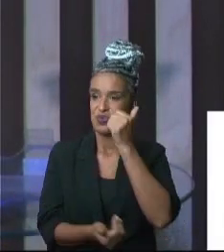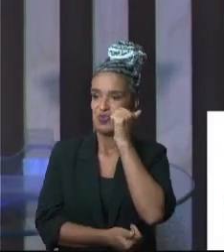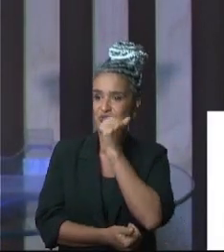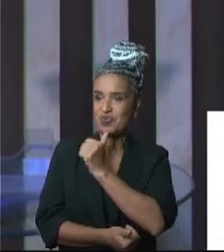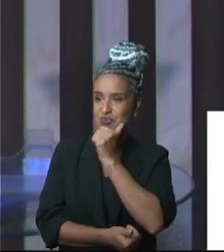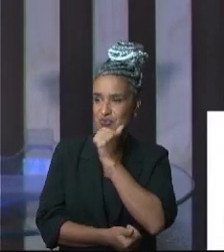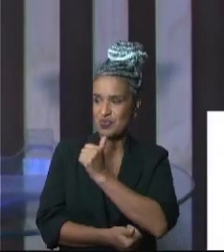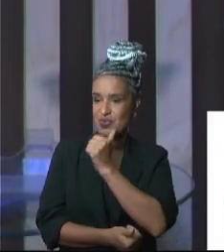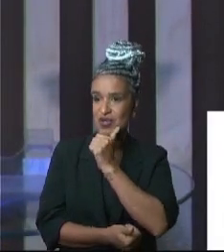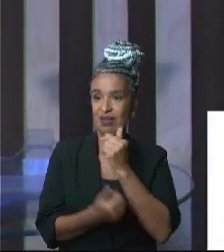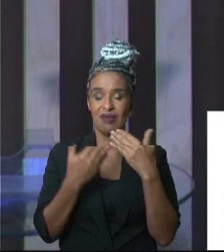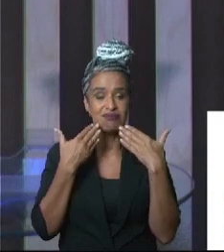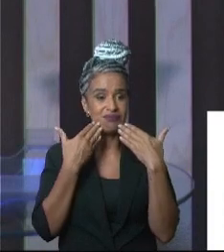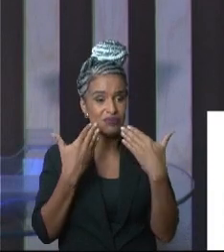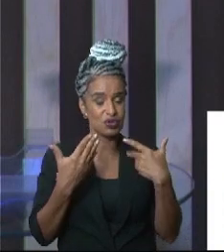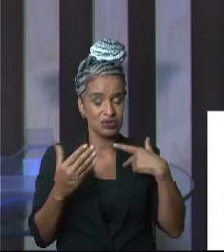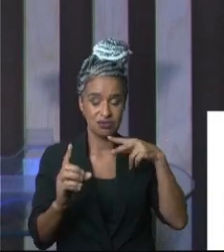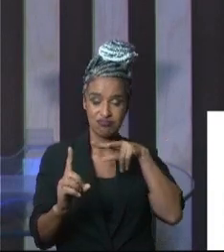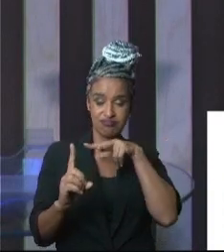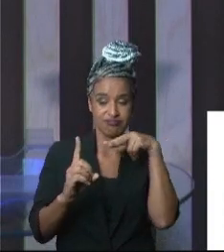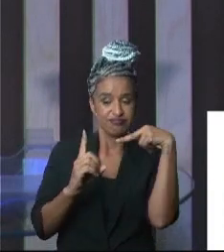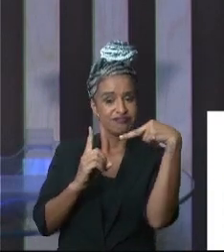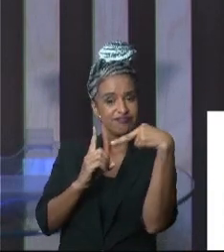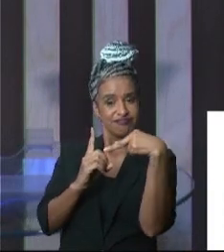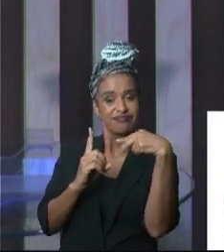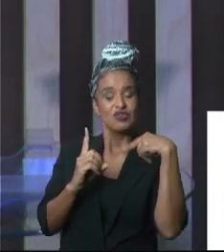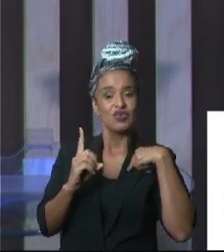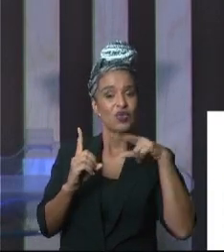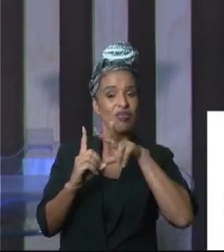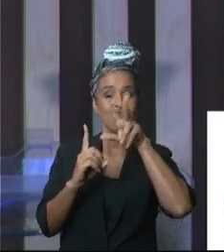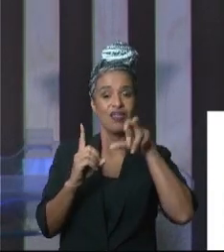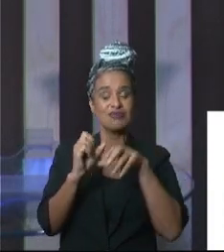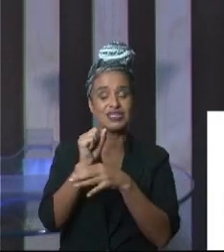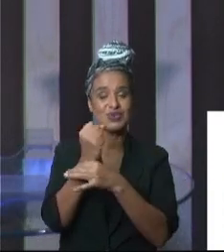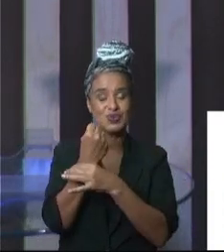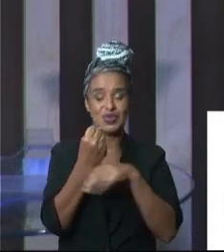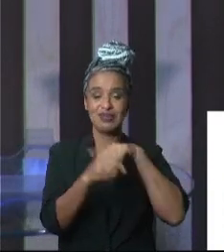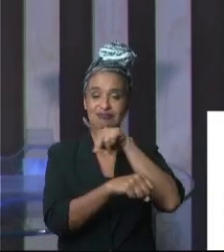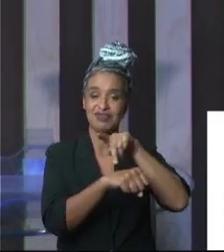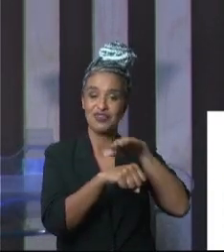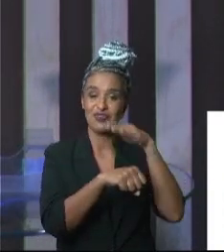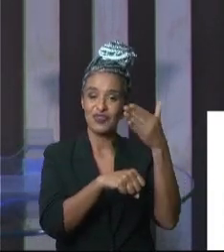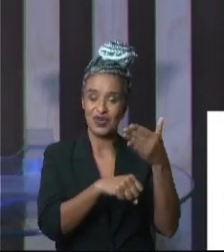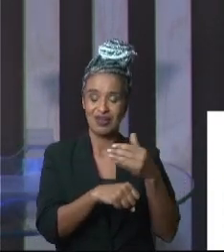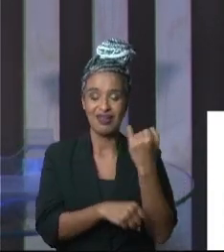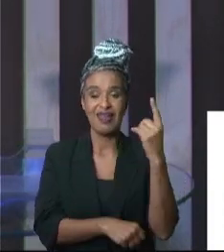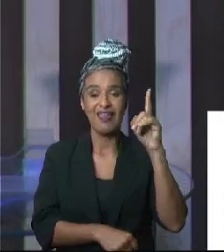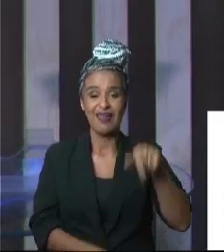mulheres de trazer uma perspectiva sobre a segurança internacional, que é muito importante.